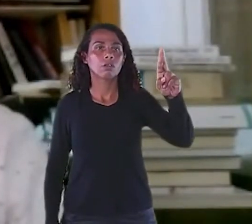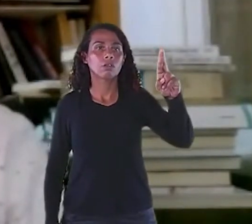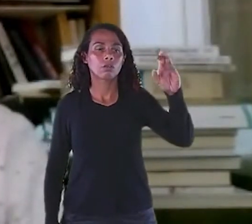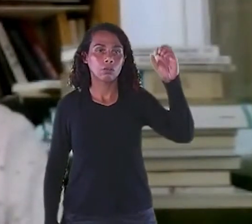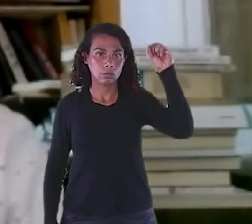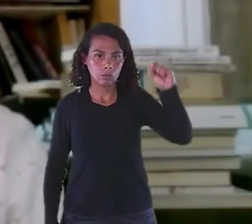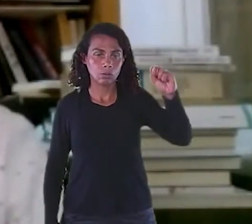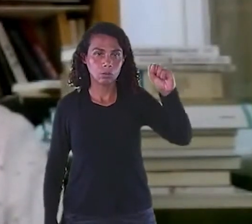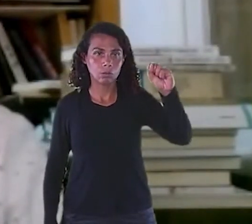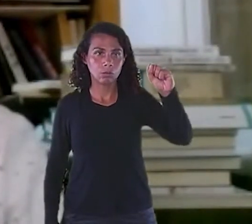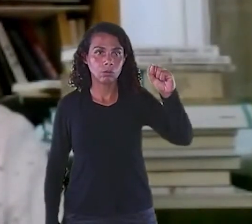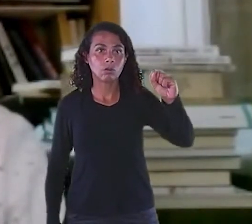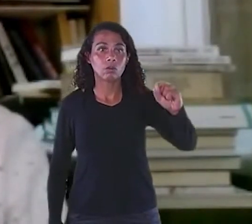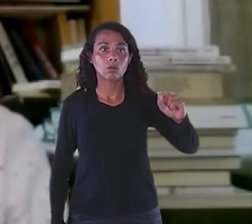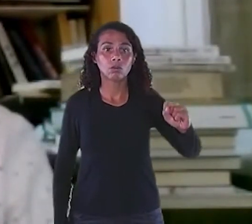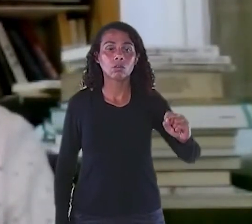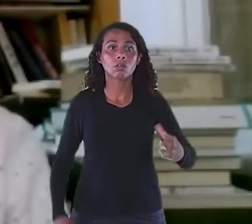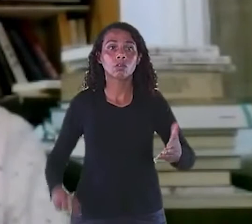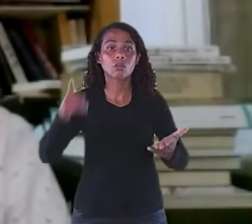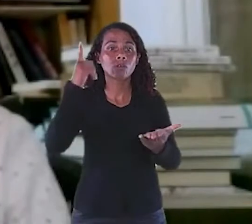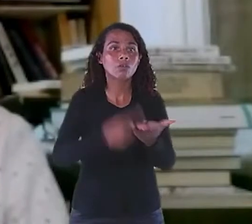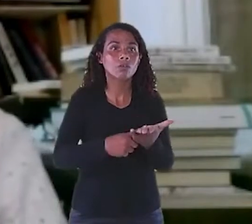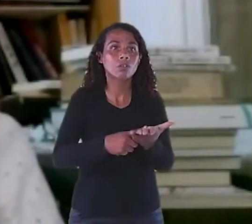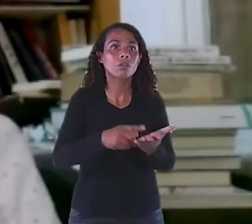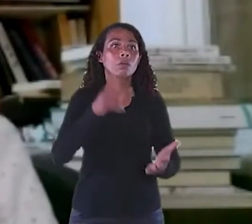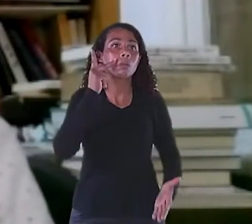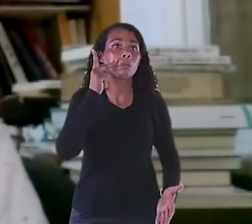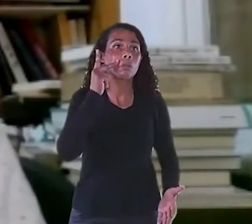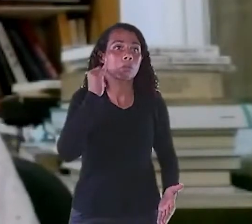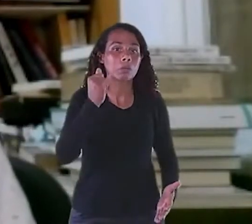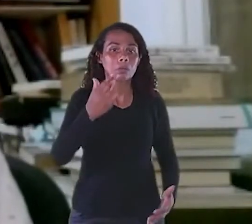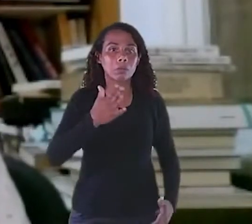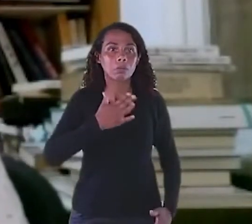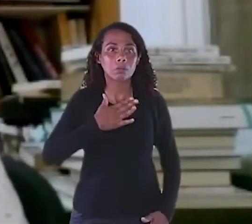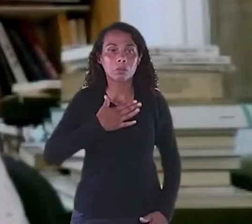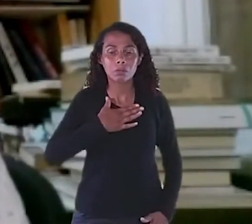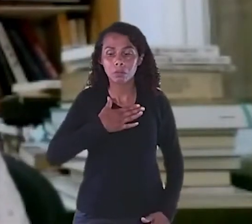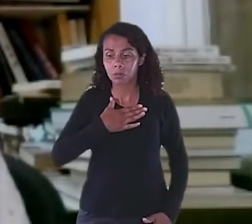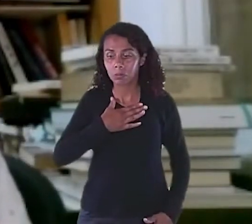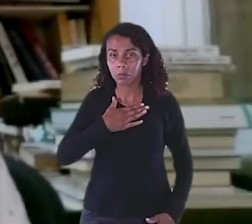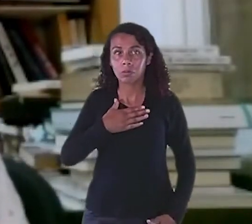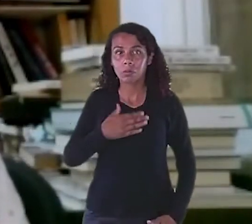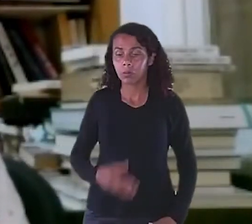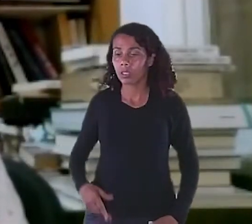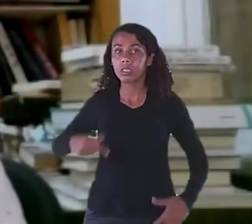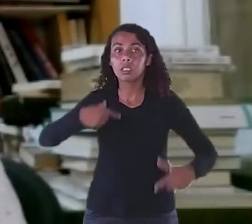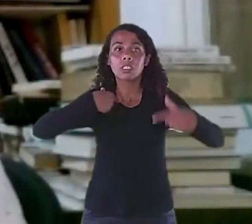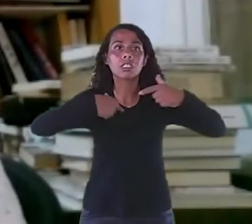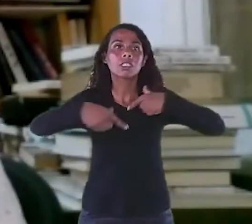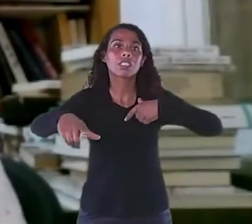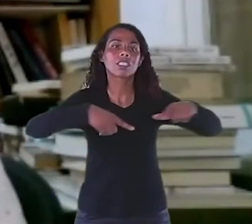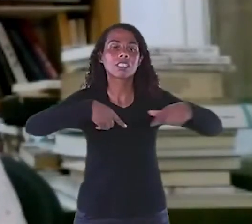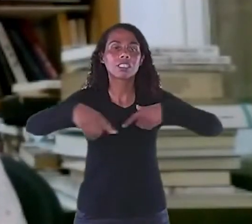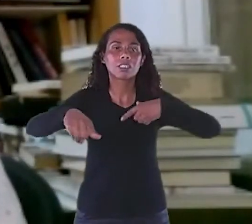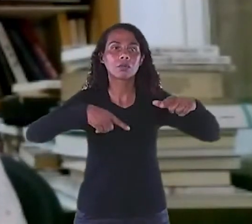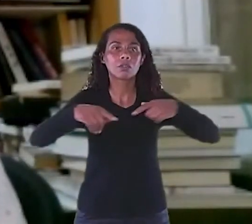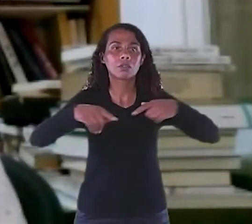meu pai para lá. E lá ele fez algumas coisas, isso é que o Irã Firmino me lembrou. Ele criou um